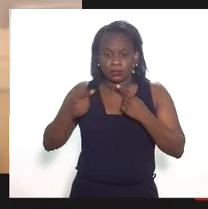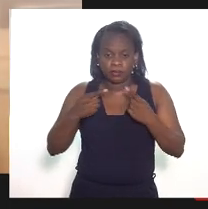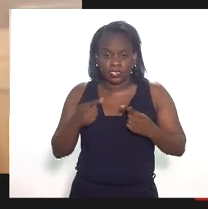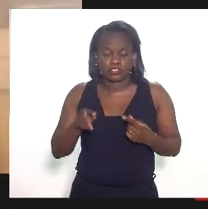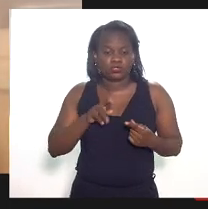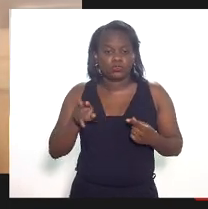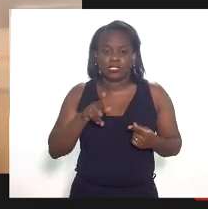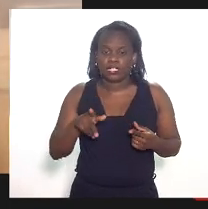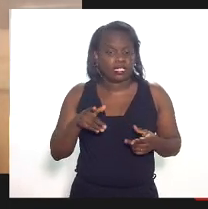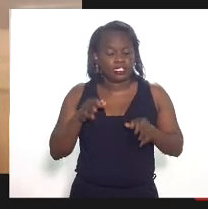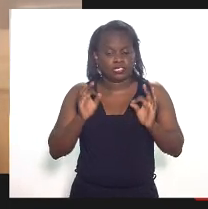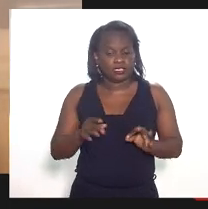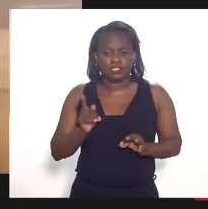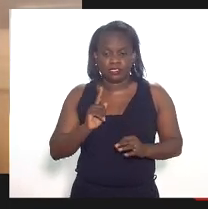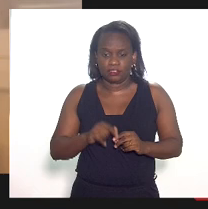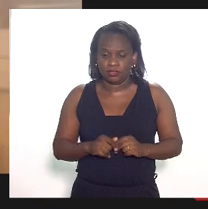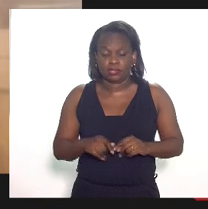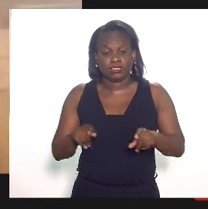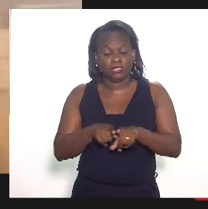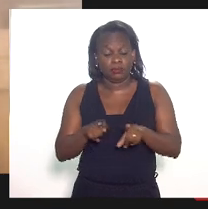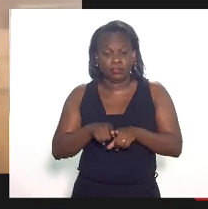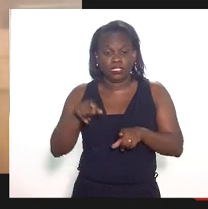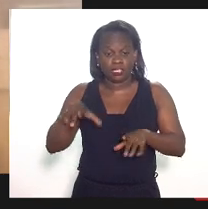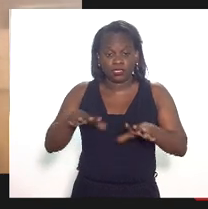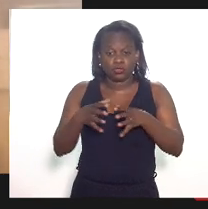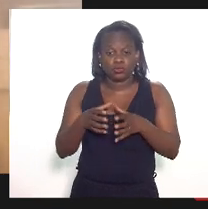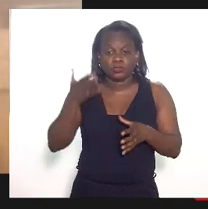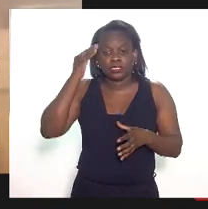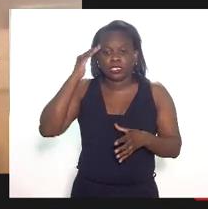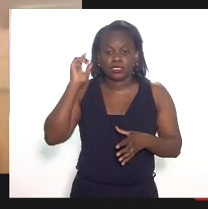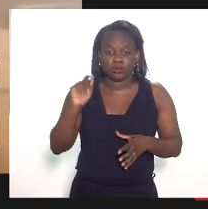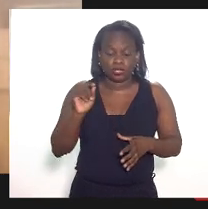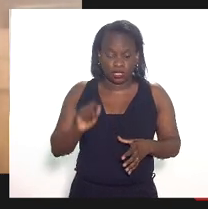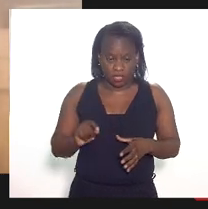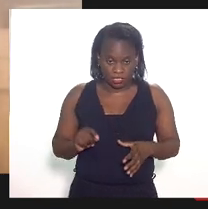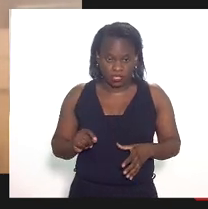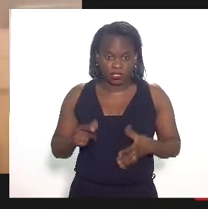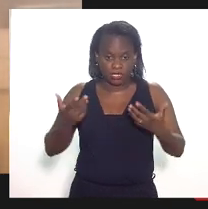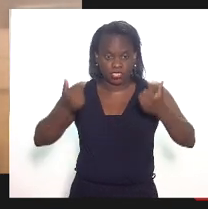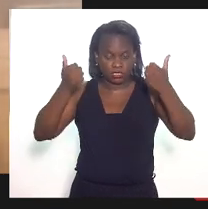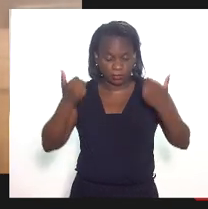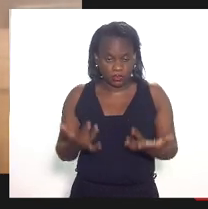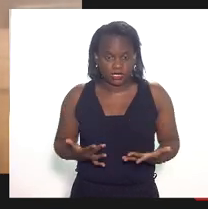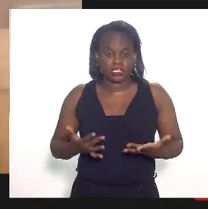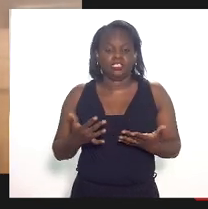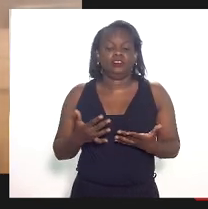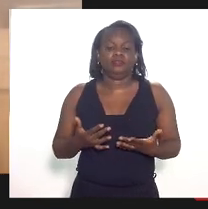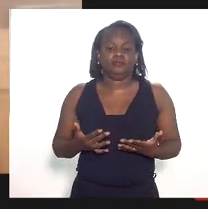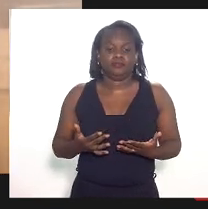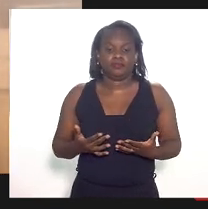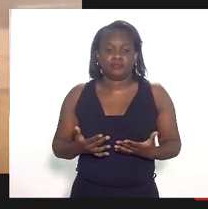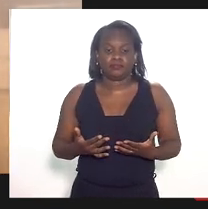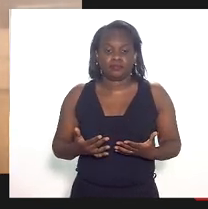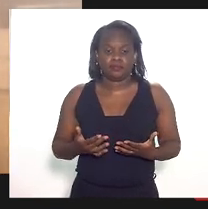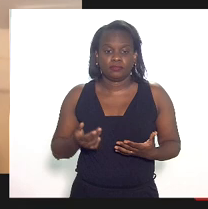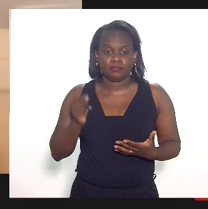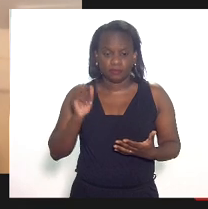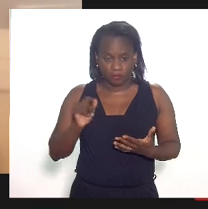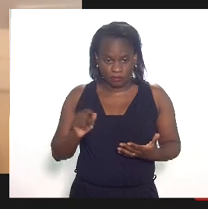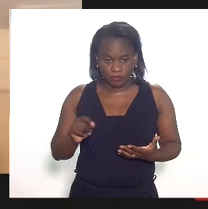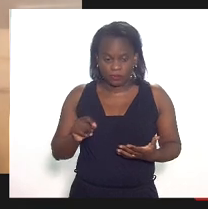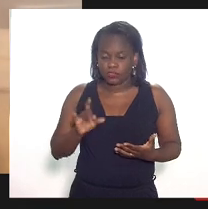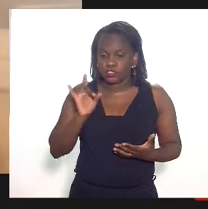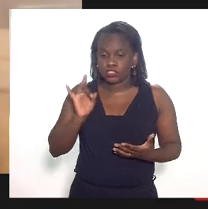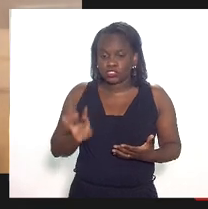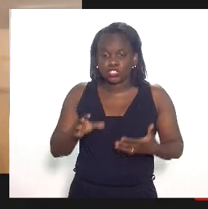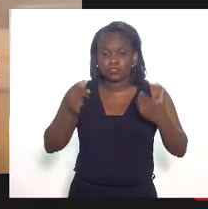é bem assim também. O que a nossa entidade entende, gostaria de manifestar nesse sentido, é que não